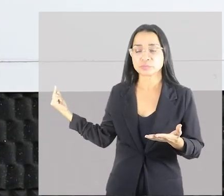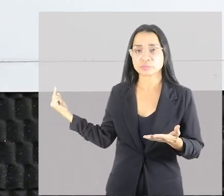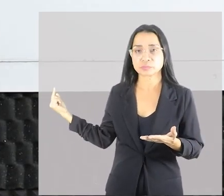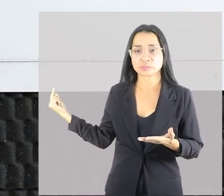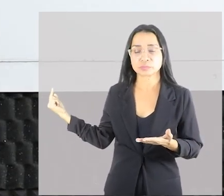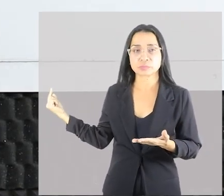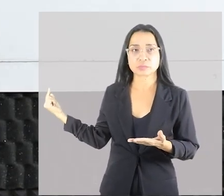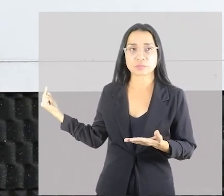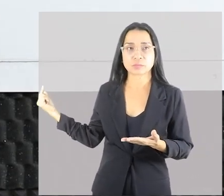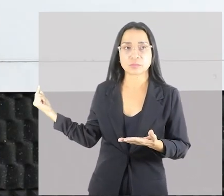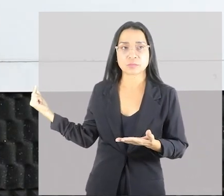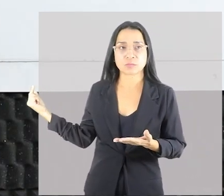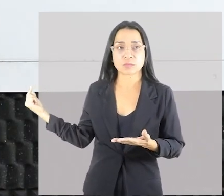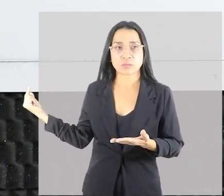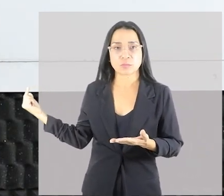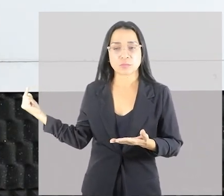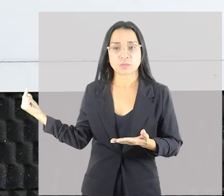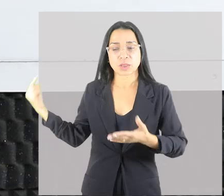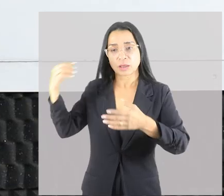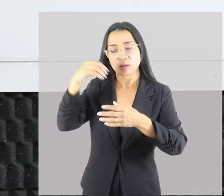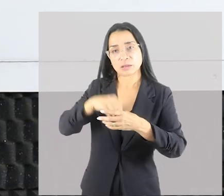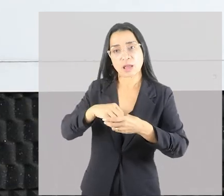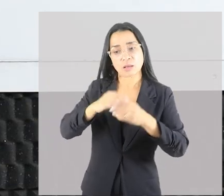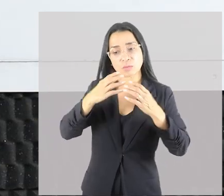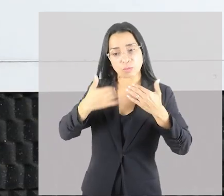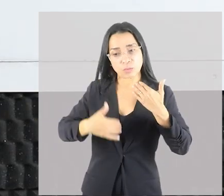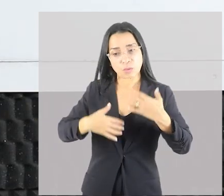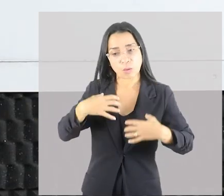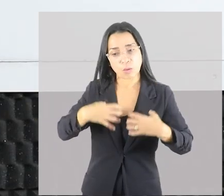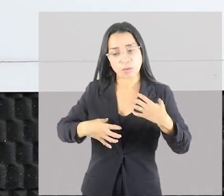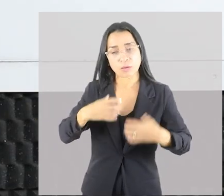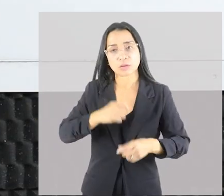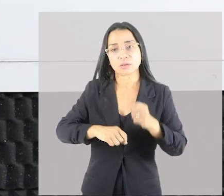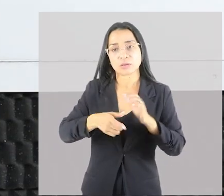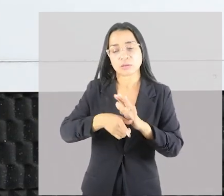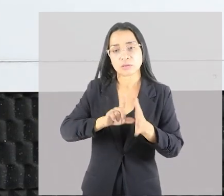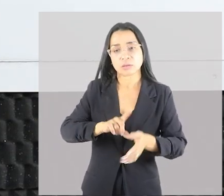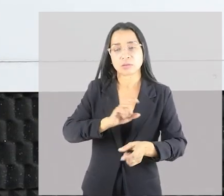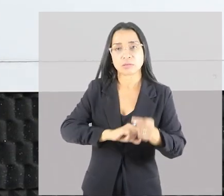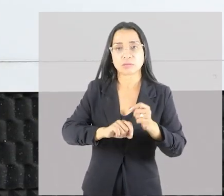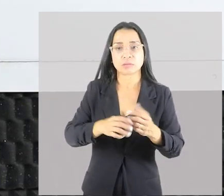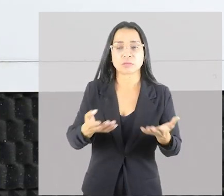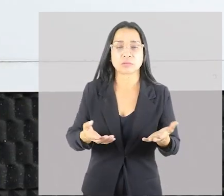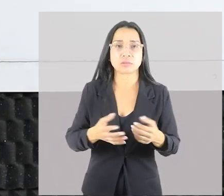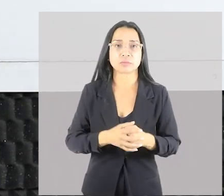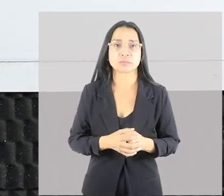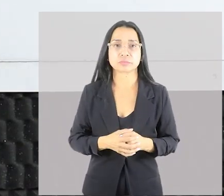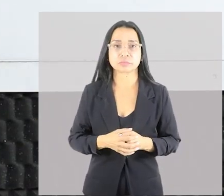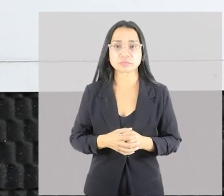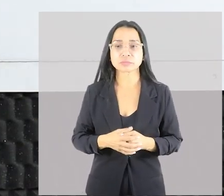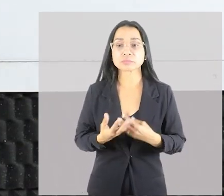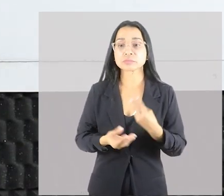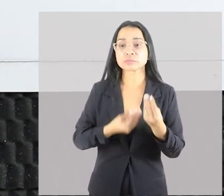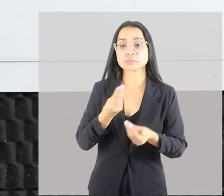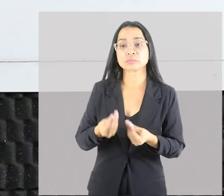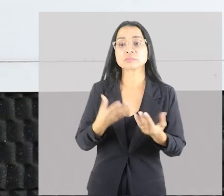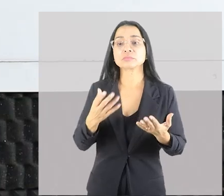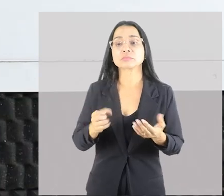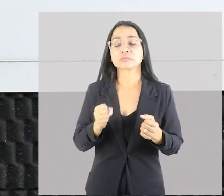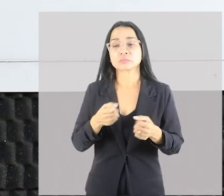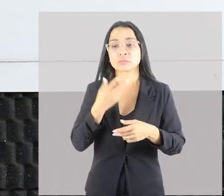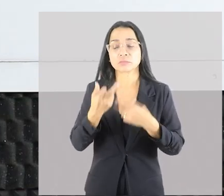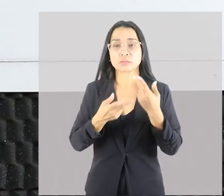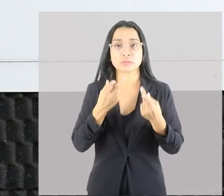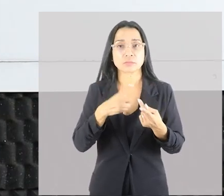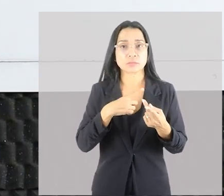outras espécies dentro de um organismo já pré-existente, tá certo? Então, como inclusive a gente já